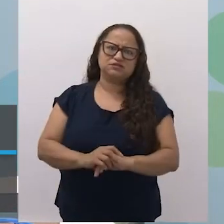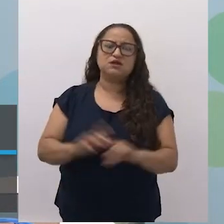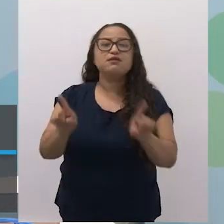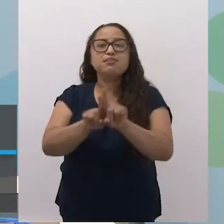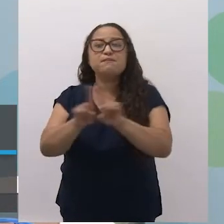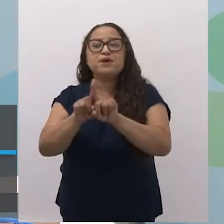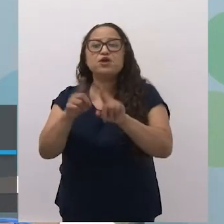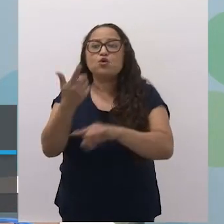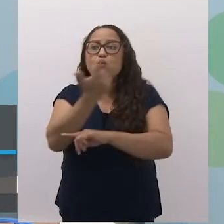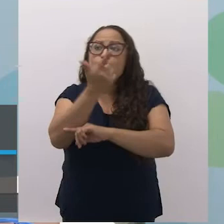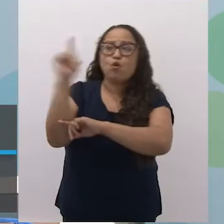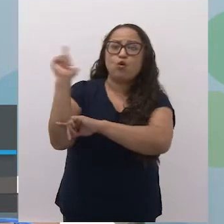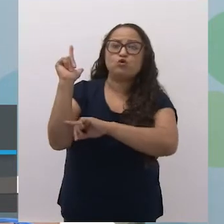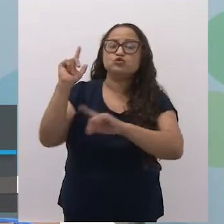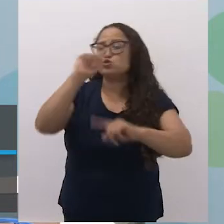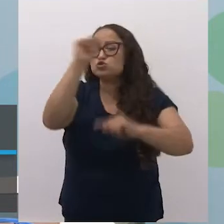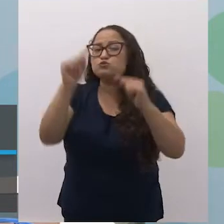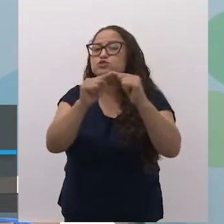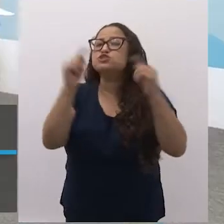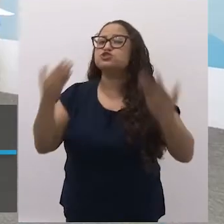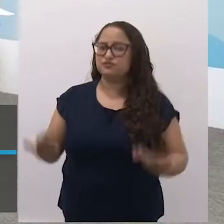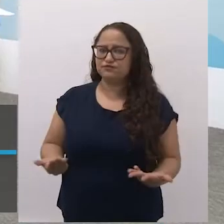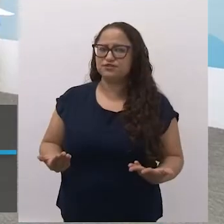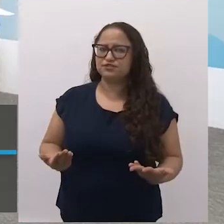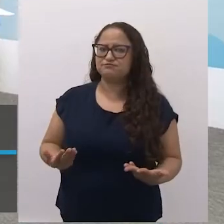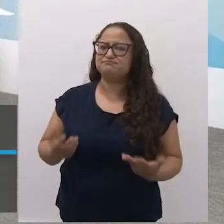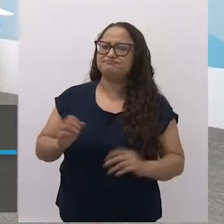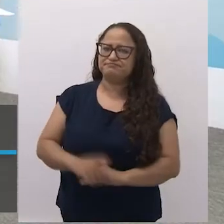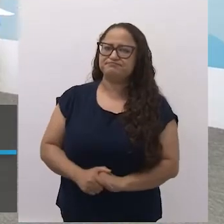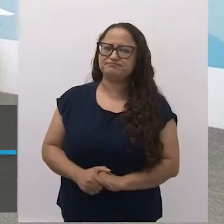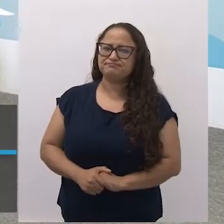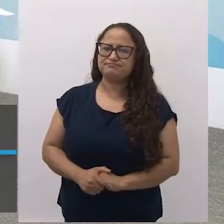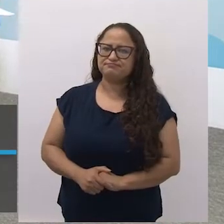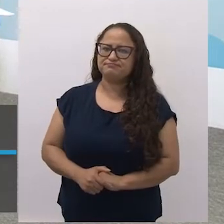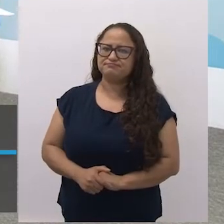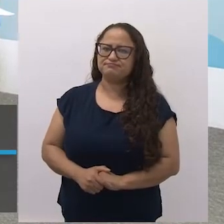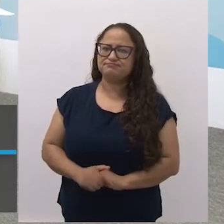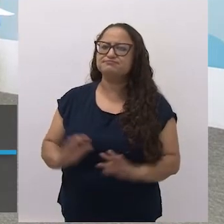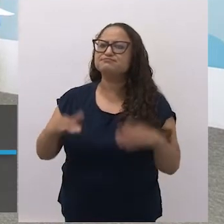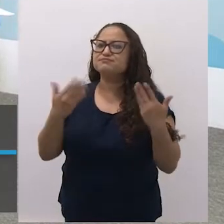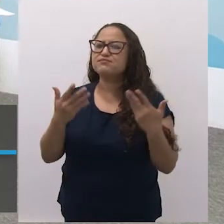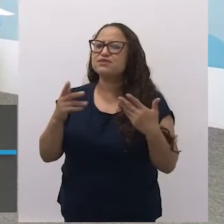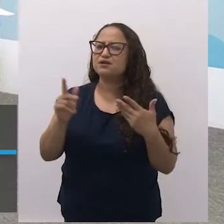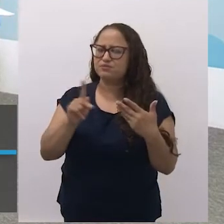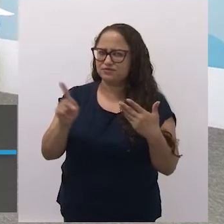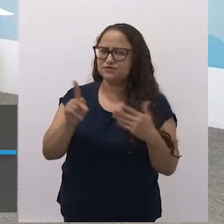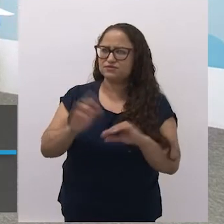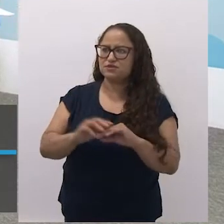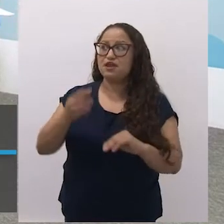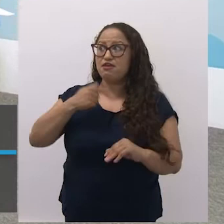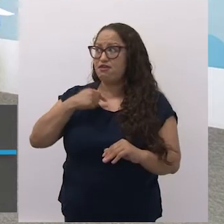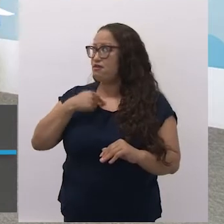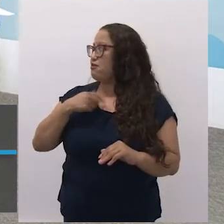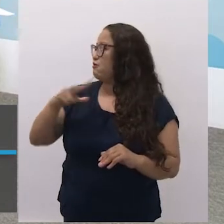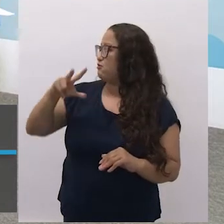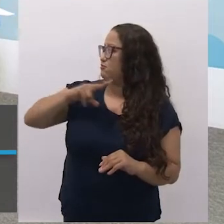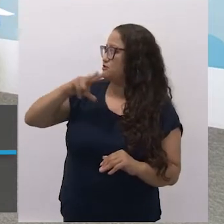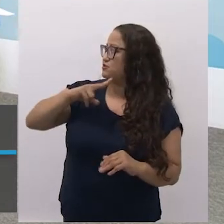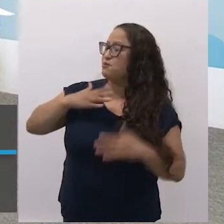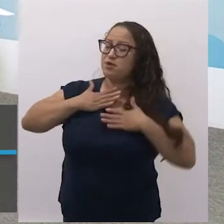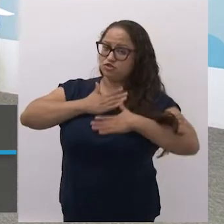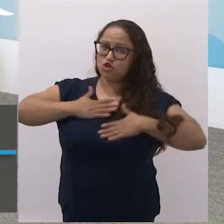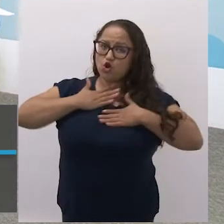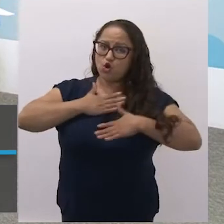do conhecimento, não é mesmo, Sandra? Exatamente. Então, professores e professoras, eu particularmente eu gosto muito